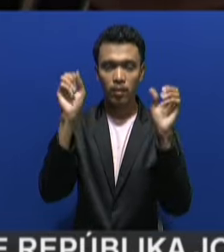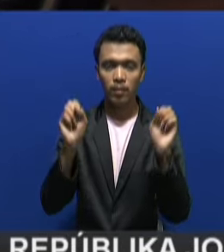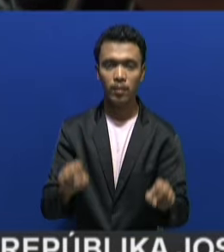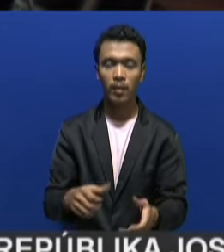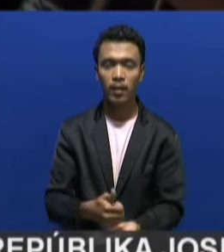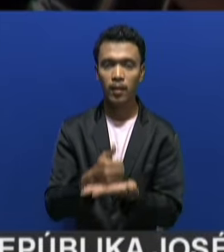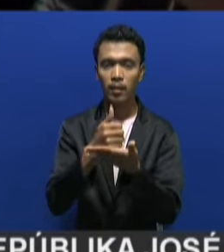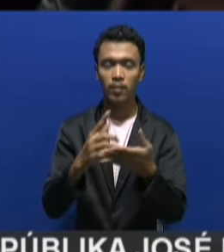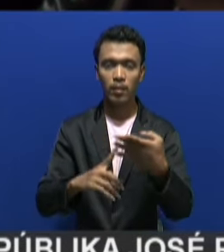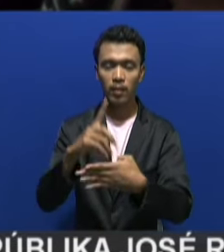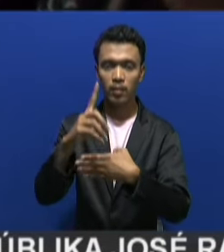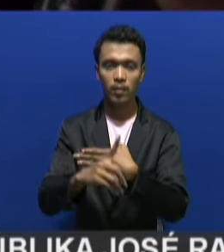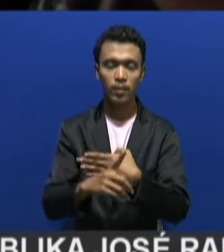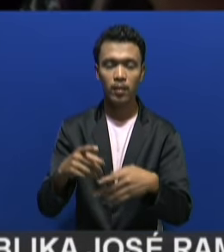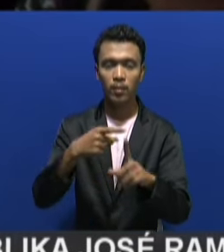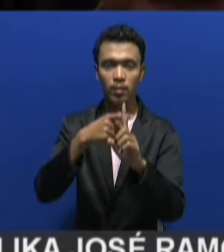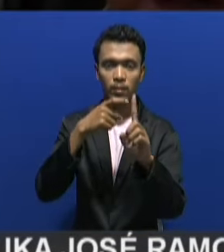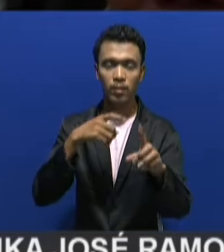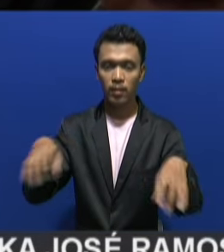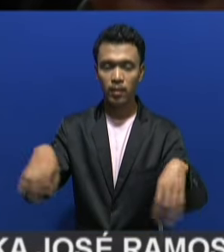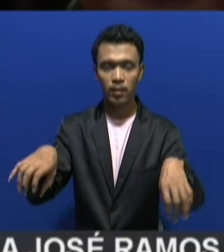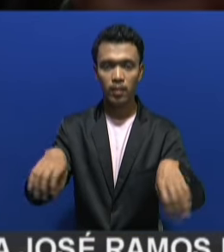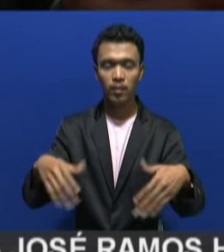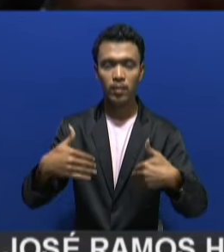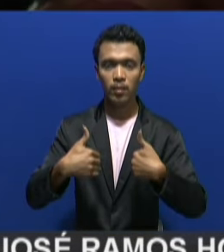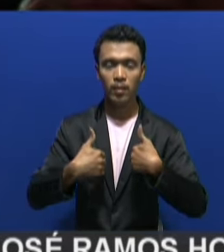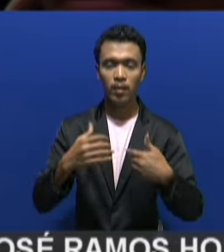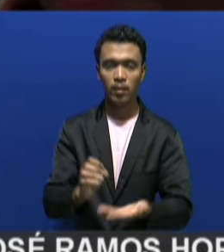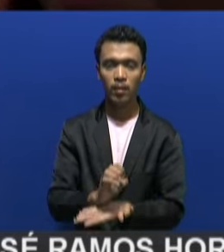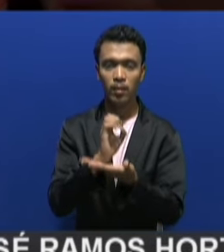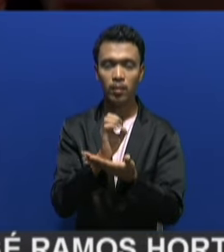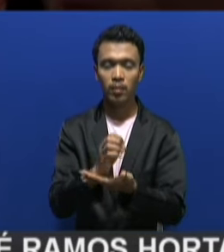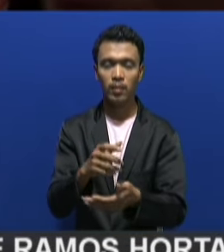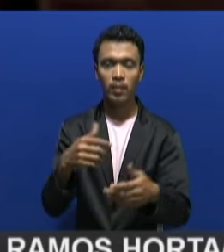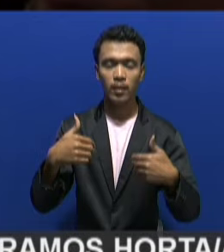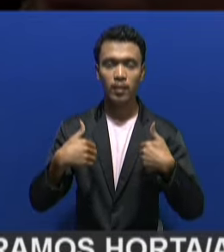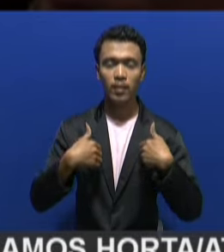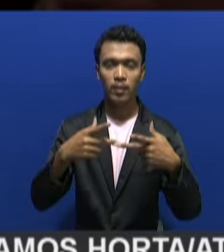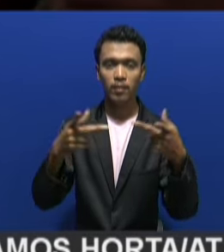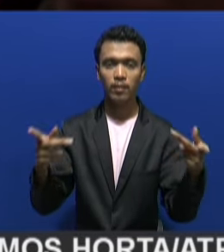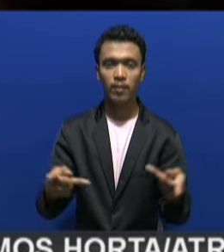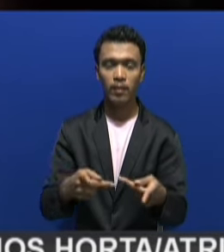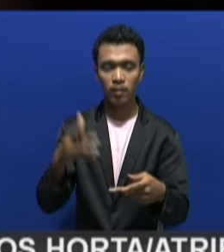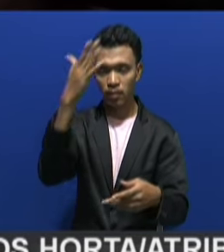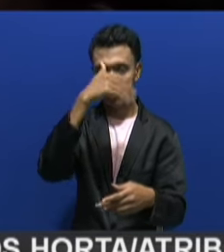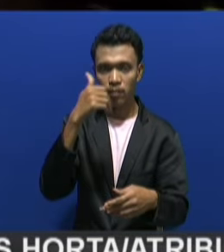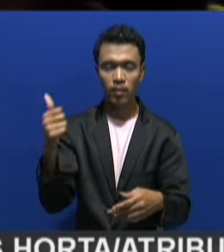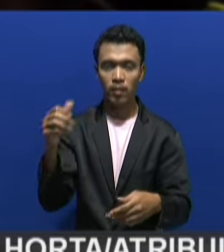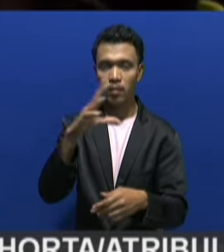apoio desenvolvimento e husi investimento e haraiwa ba setor turismo no hospitalidade.